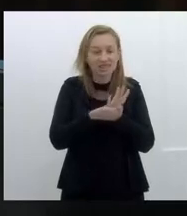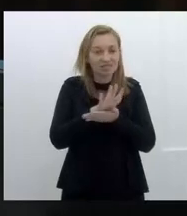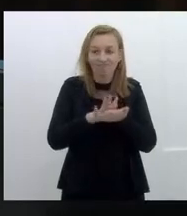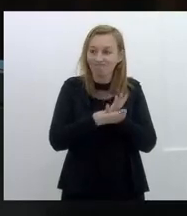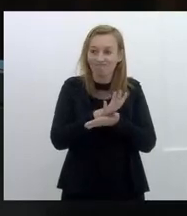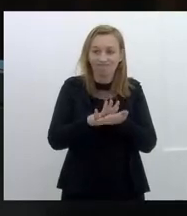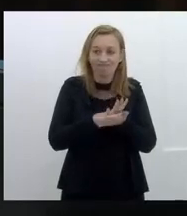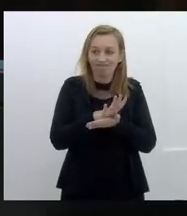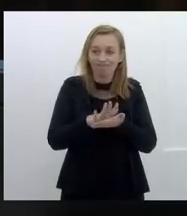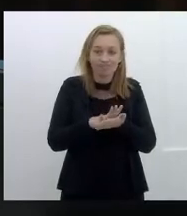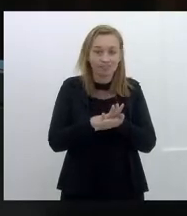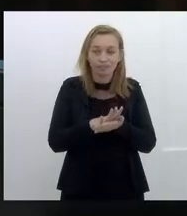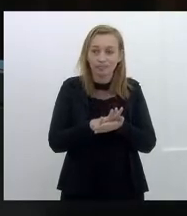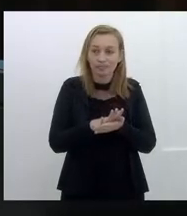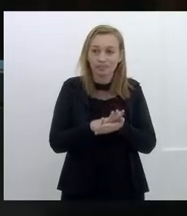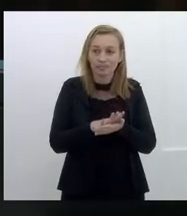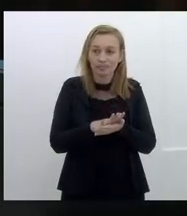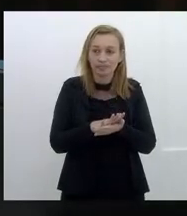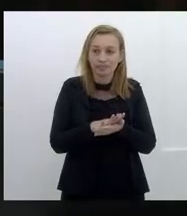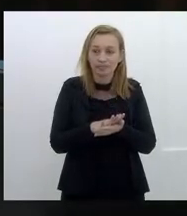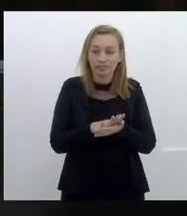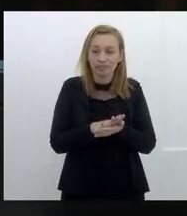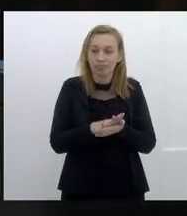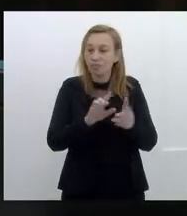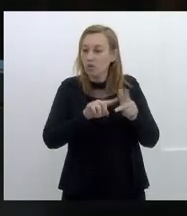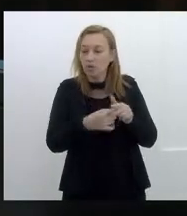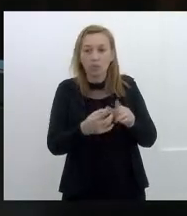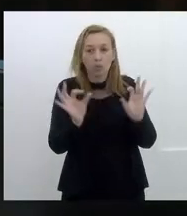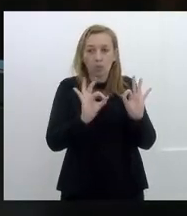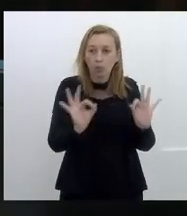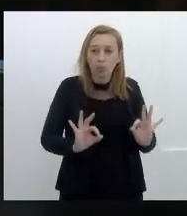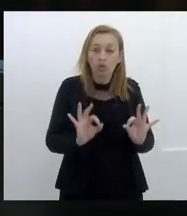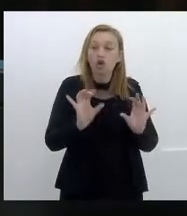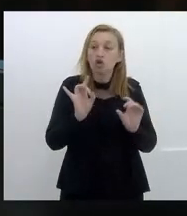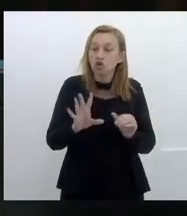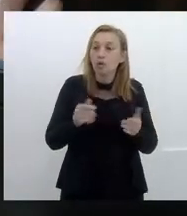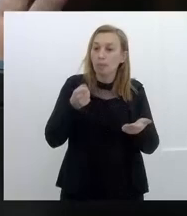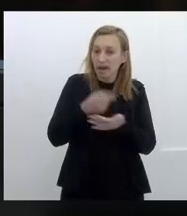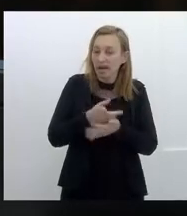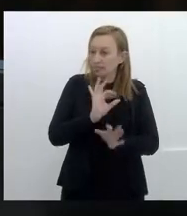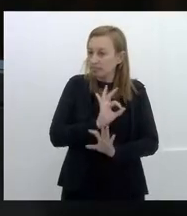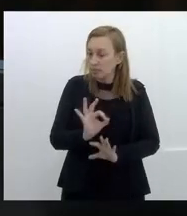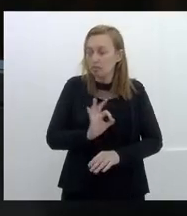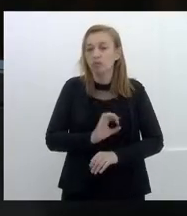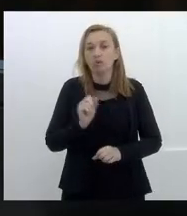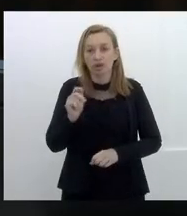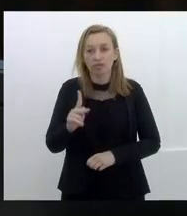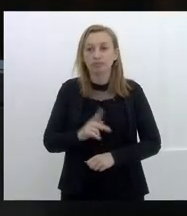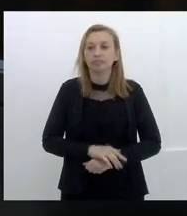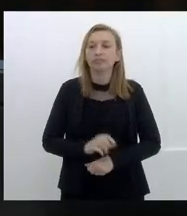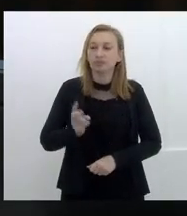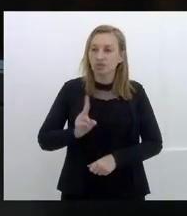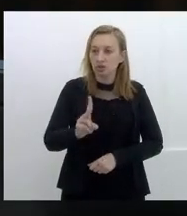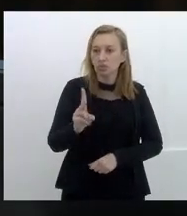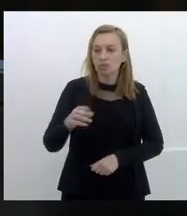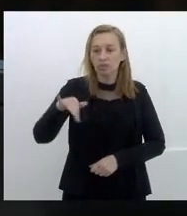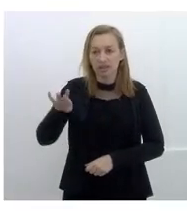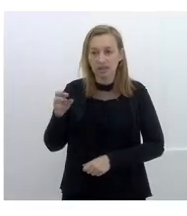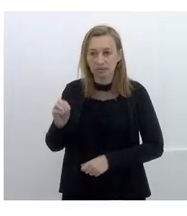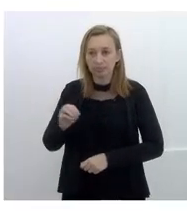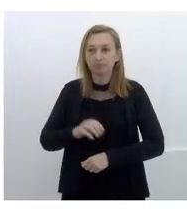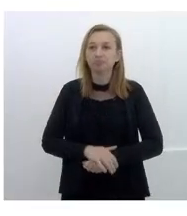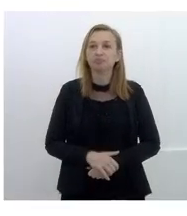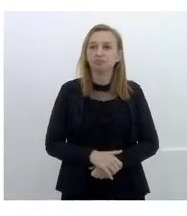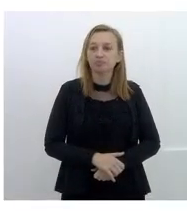interferência na concessão na manutenção e vai fazer o pagamento Ok continua Marcelo por